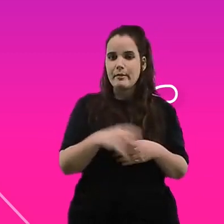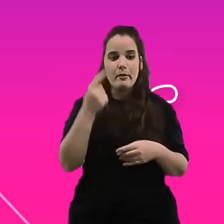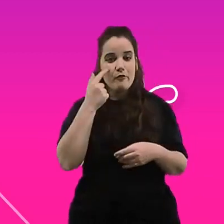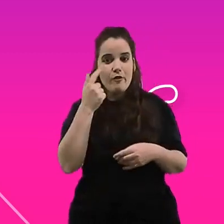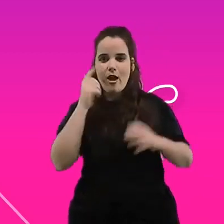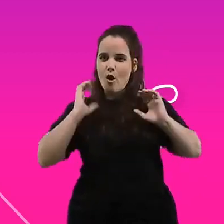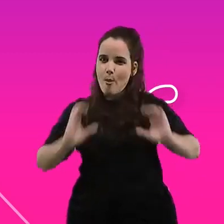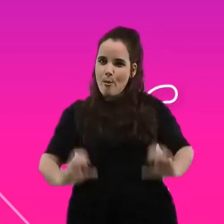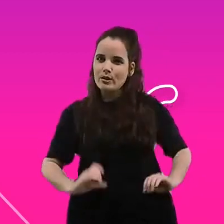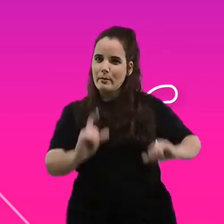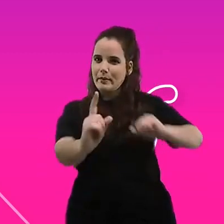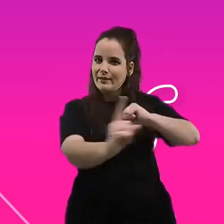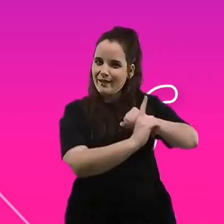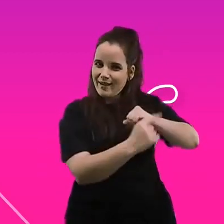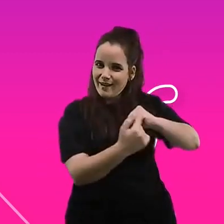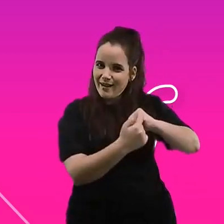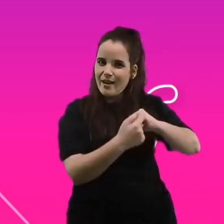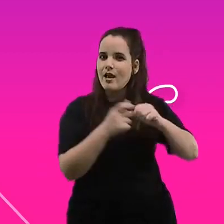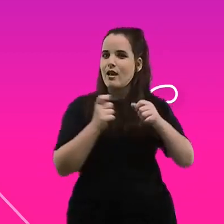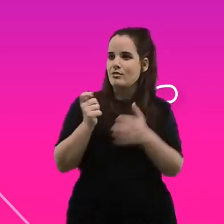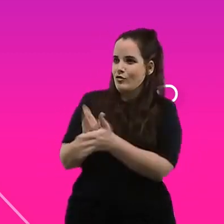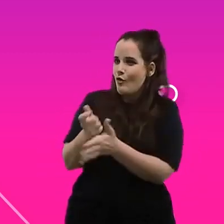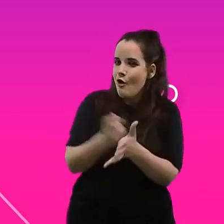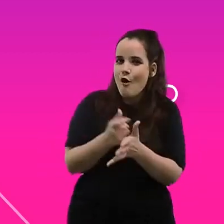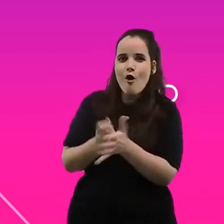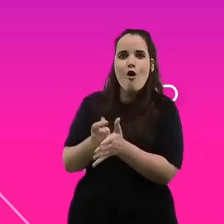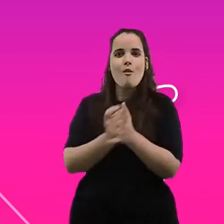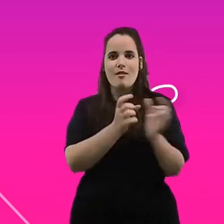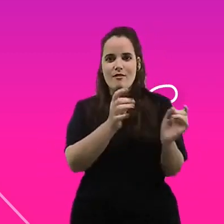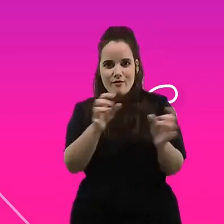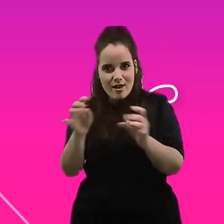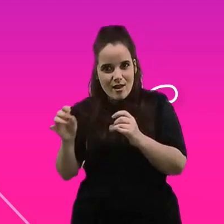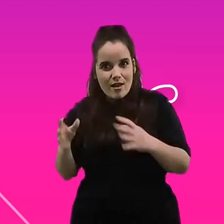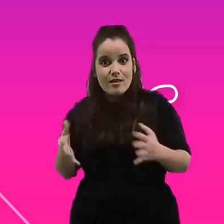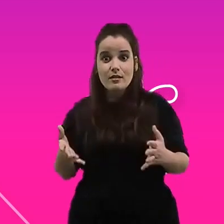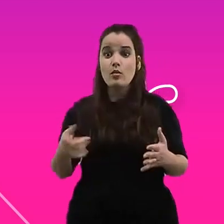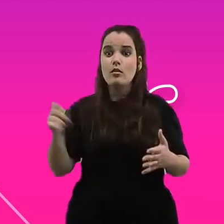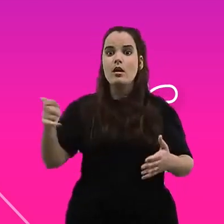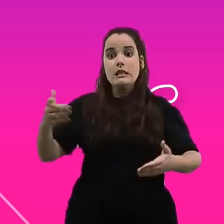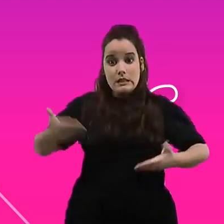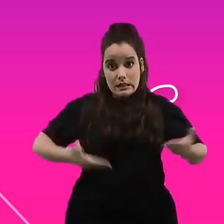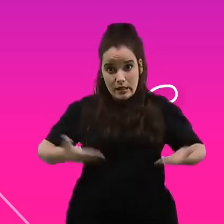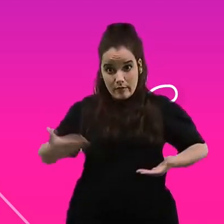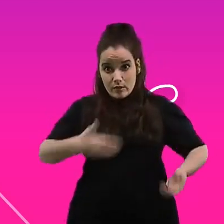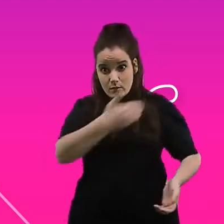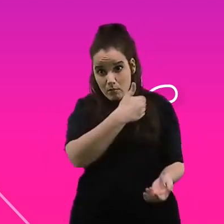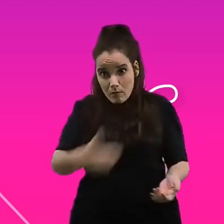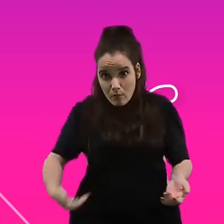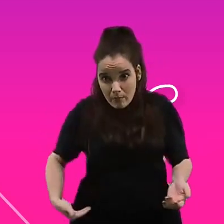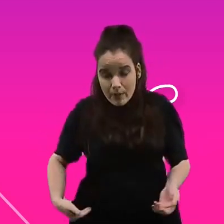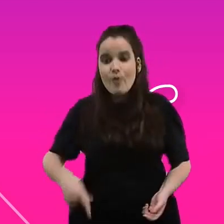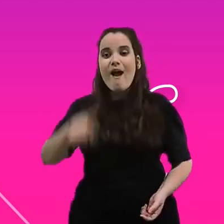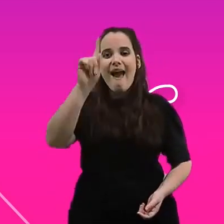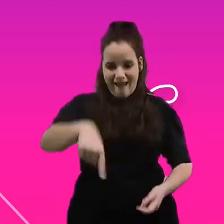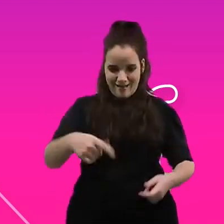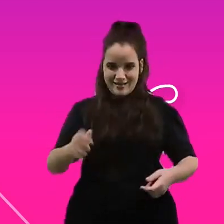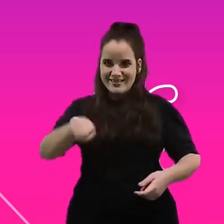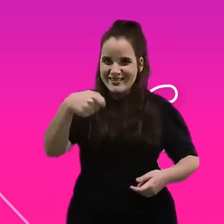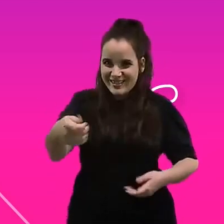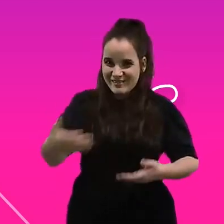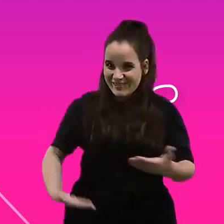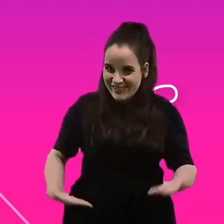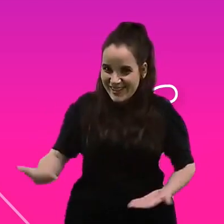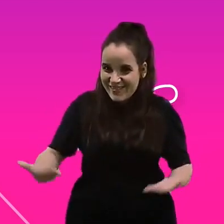demandas, as necessidades. O serviço público só existe razão de existir para servir, e a gente tem que servir com eficiência e com